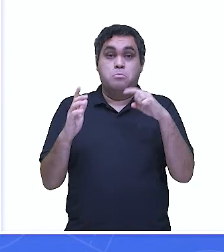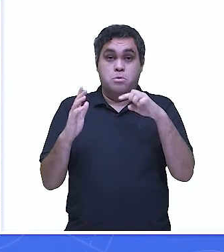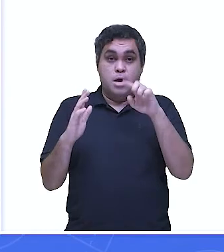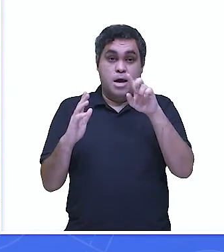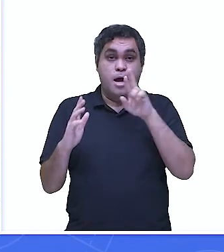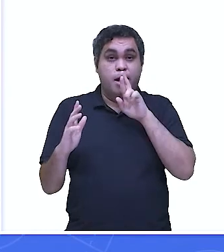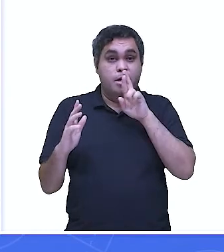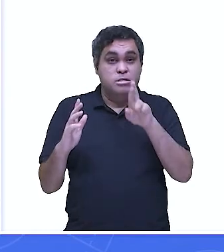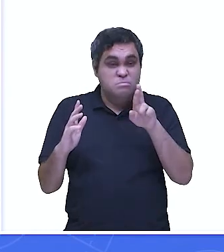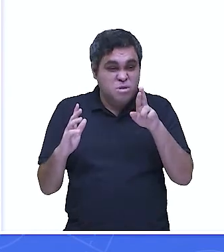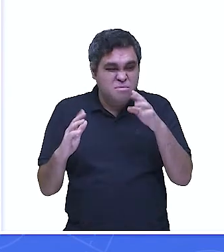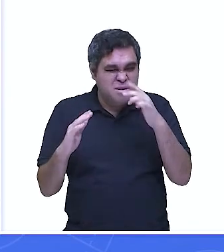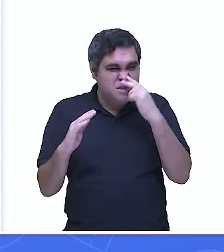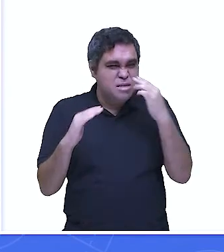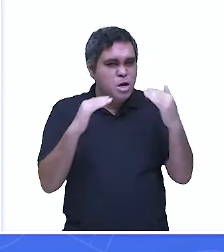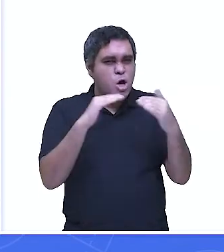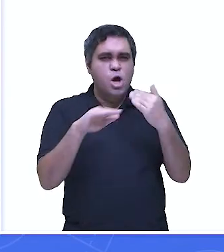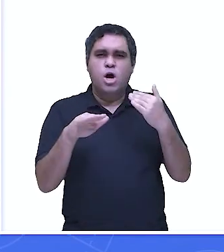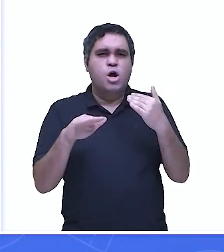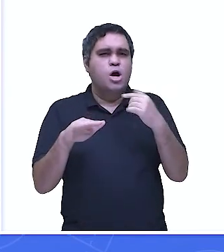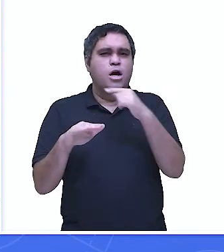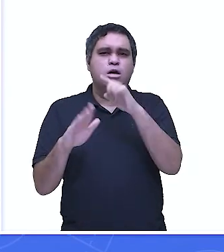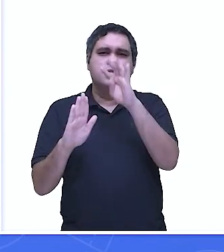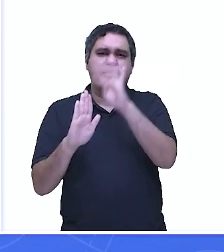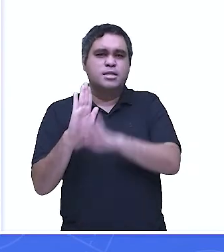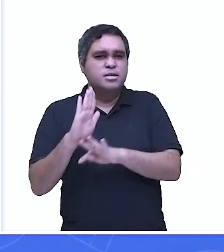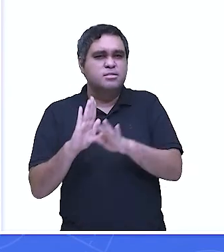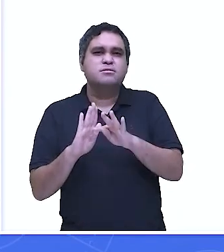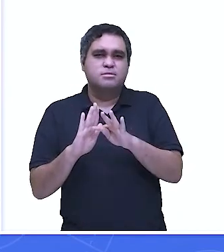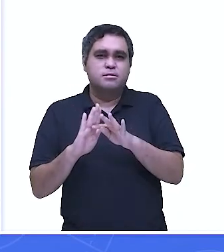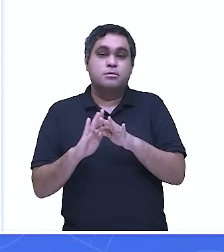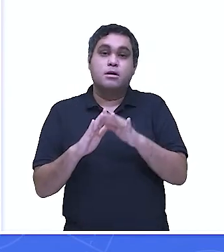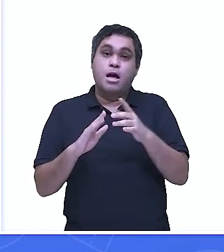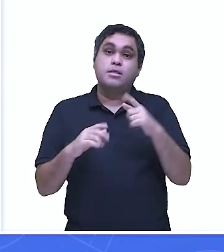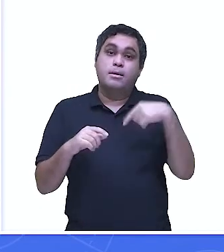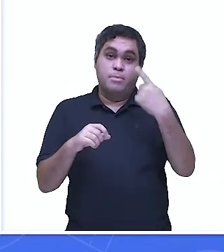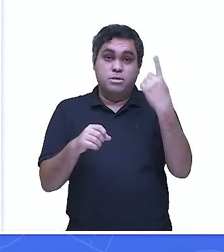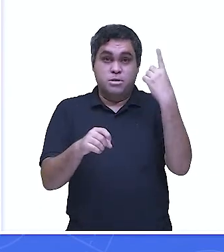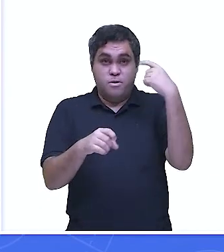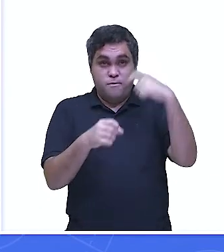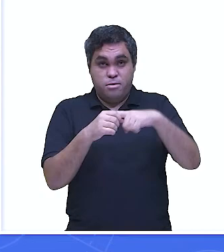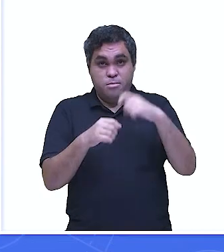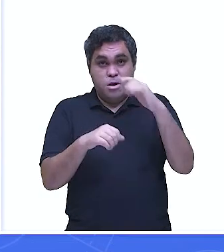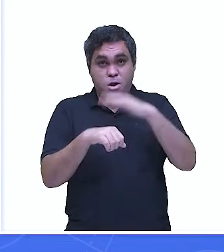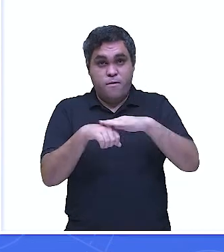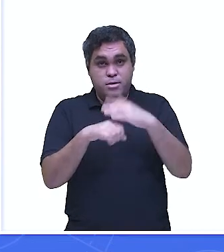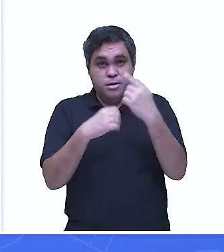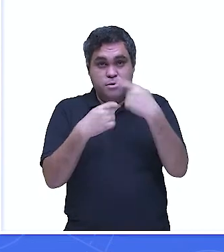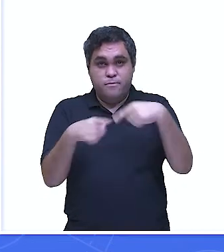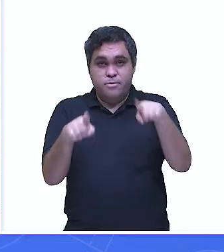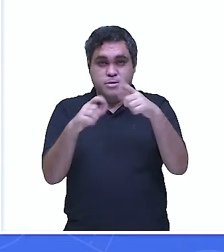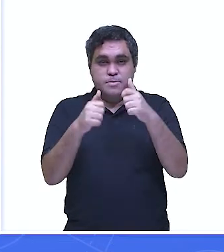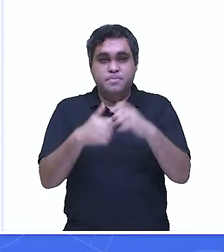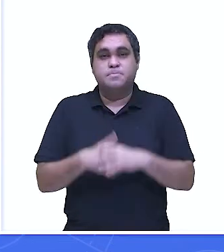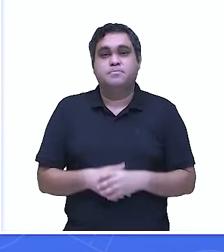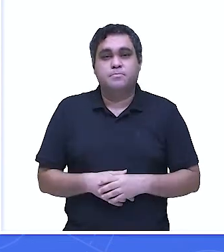de acordo com o texto, certo? Daqui a pouquinho eu volto para conversar com vocês.